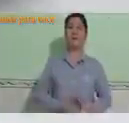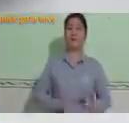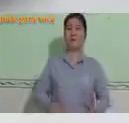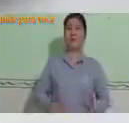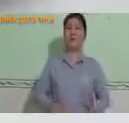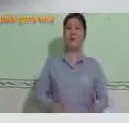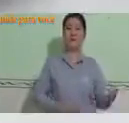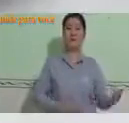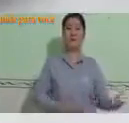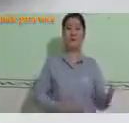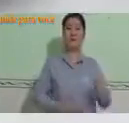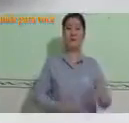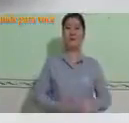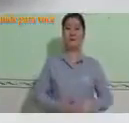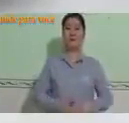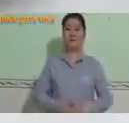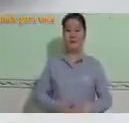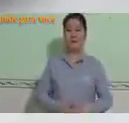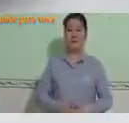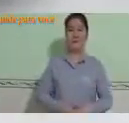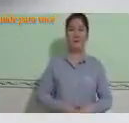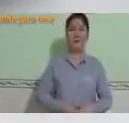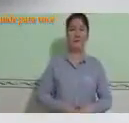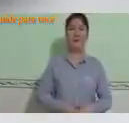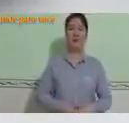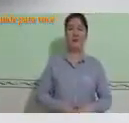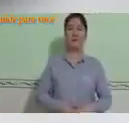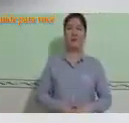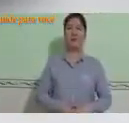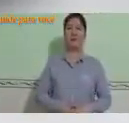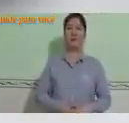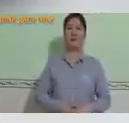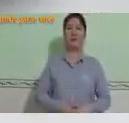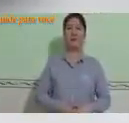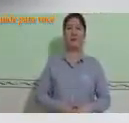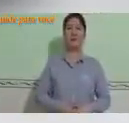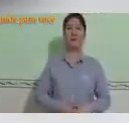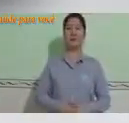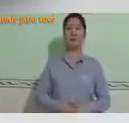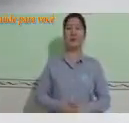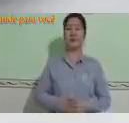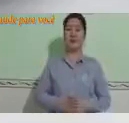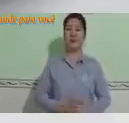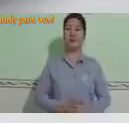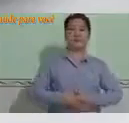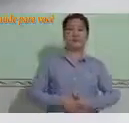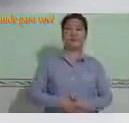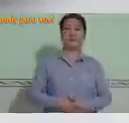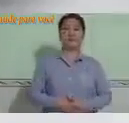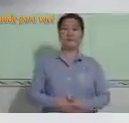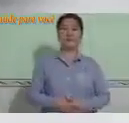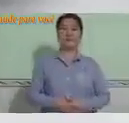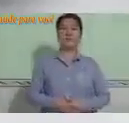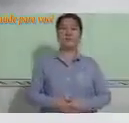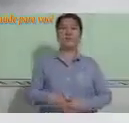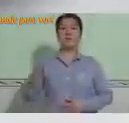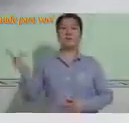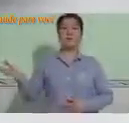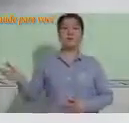olho antes de dormir para protegê-lo, evitando o ressecamento extremo, e durante o dia é importante o uso de